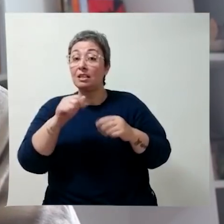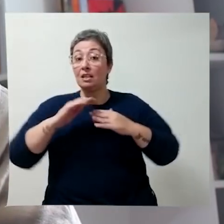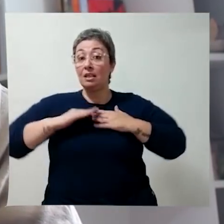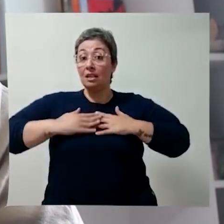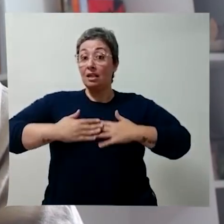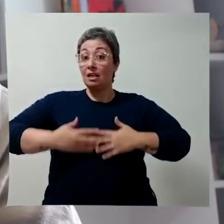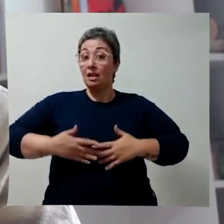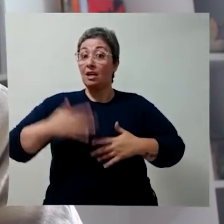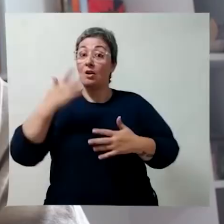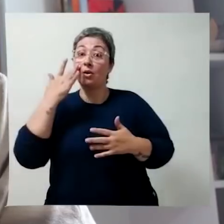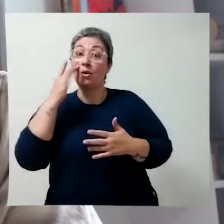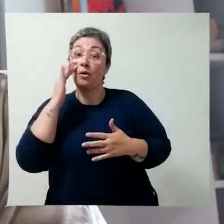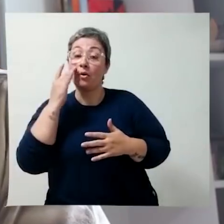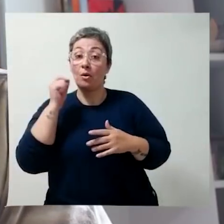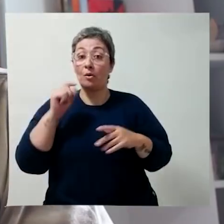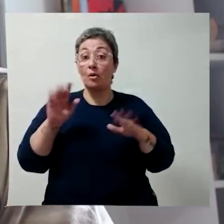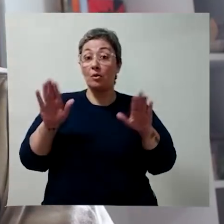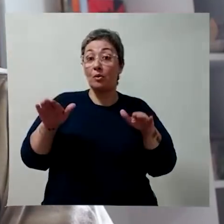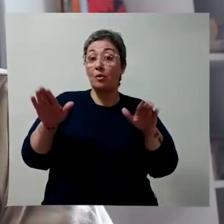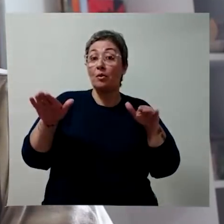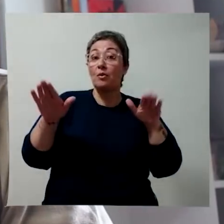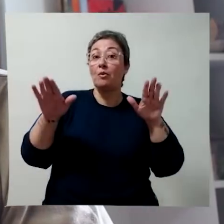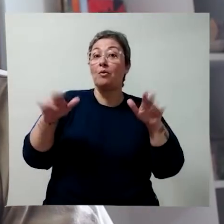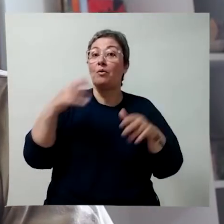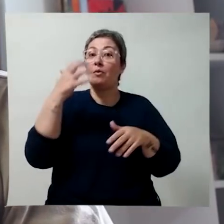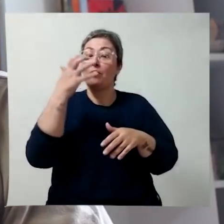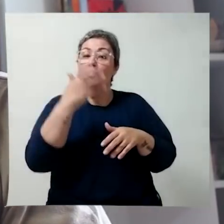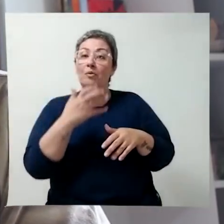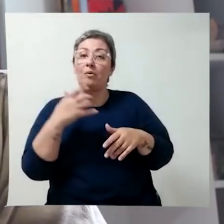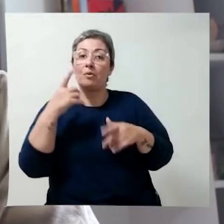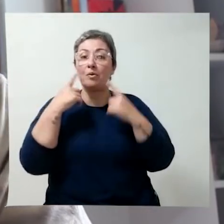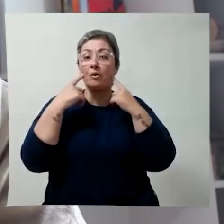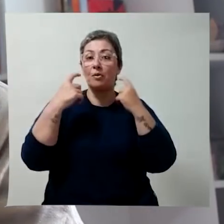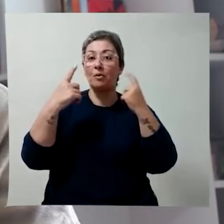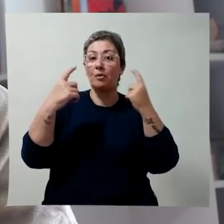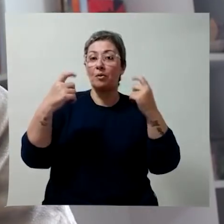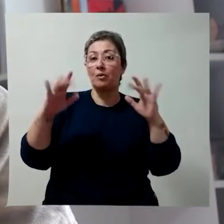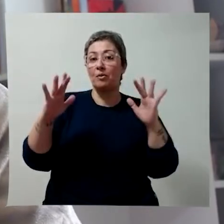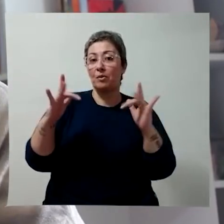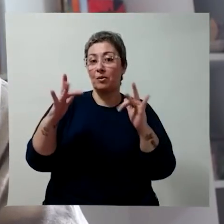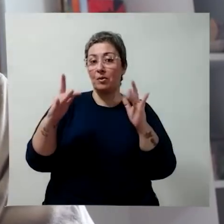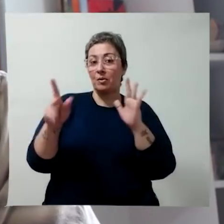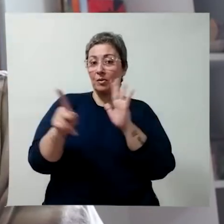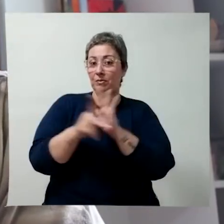peito dourado, vou a cantar canção pros